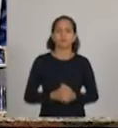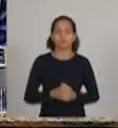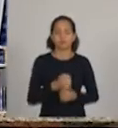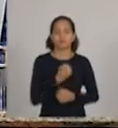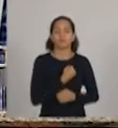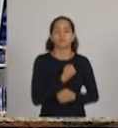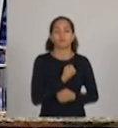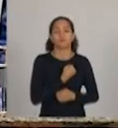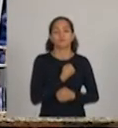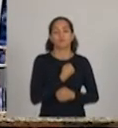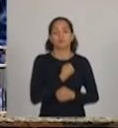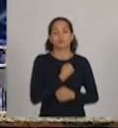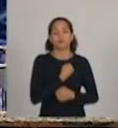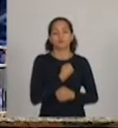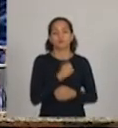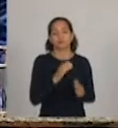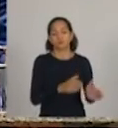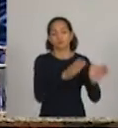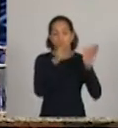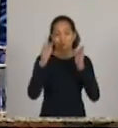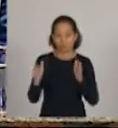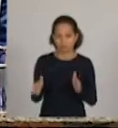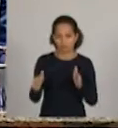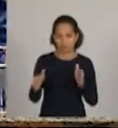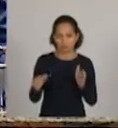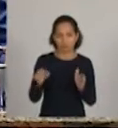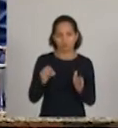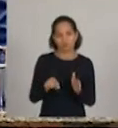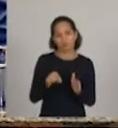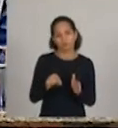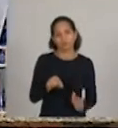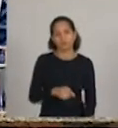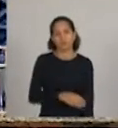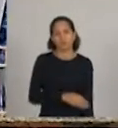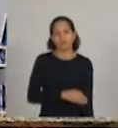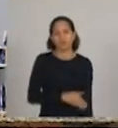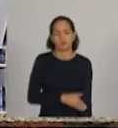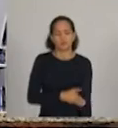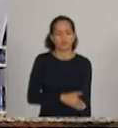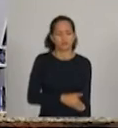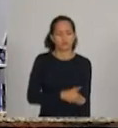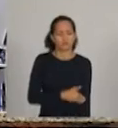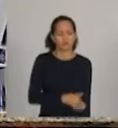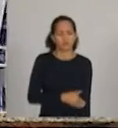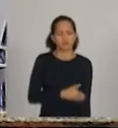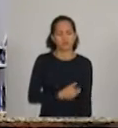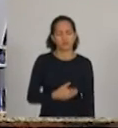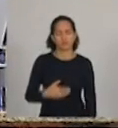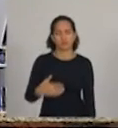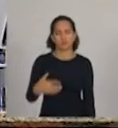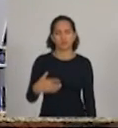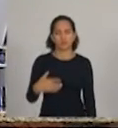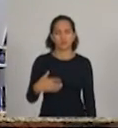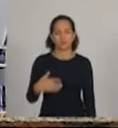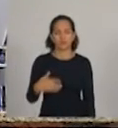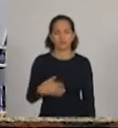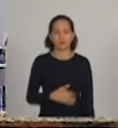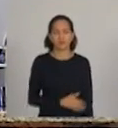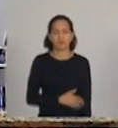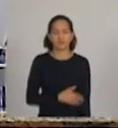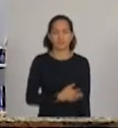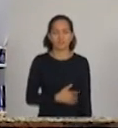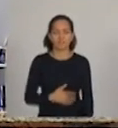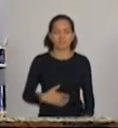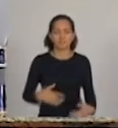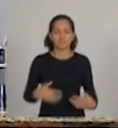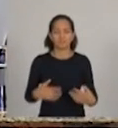Número, segunda parte do expediente, que nesse caso é sujeita à deliberação, carece de quórum mínimo no